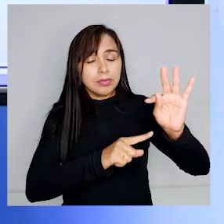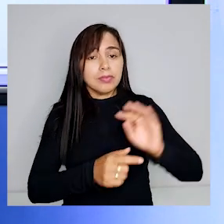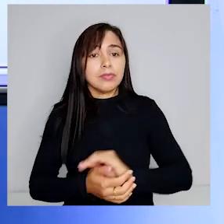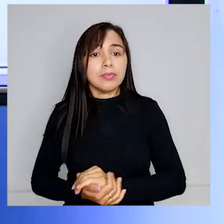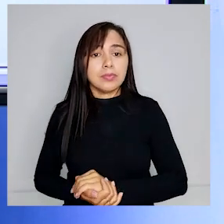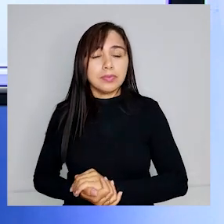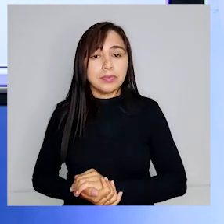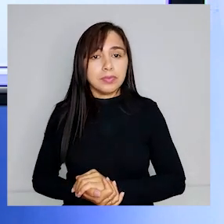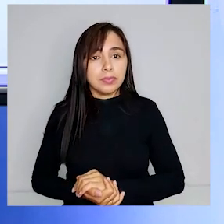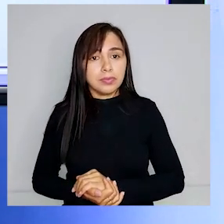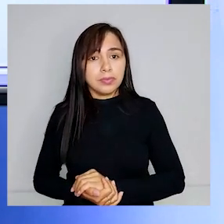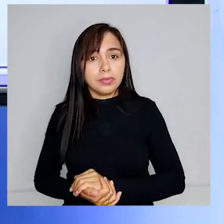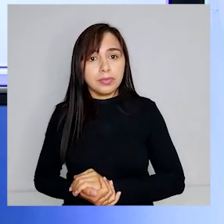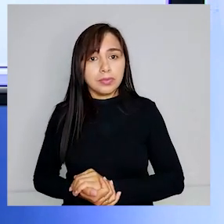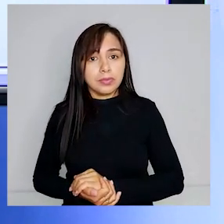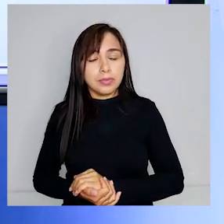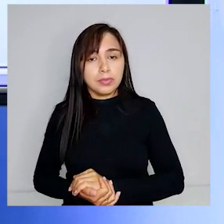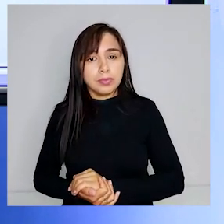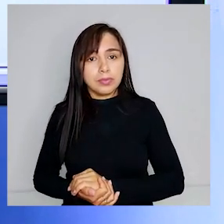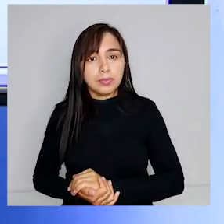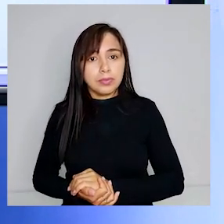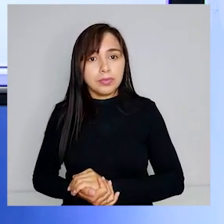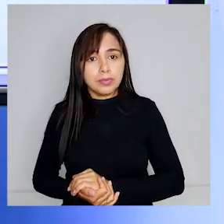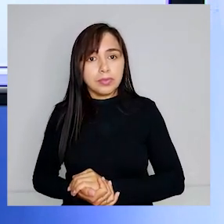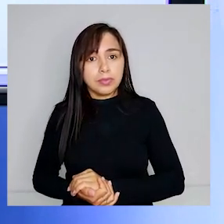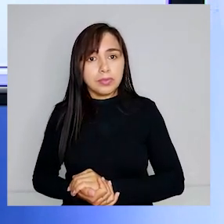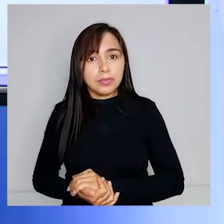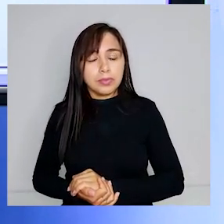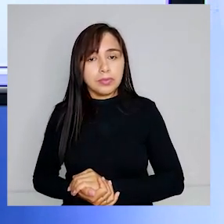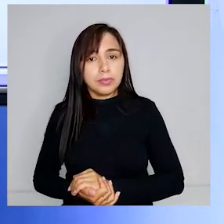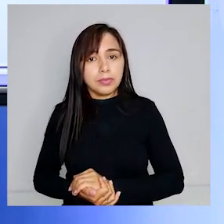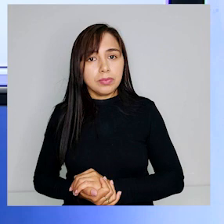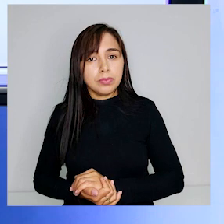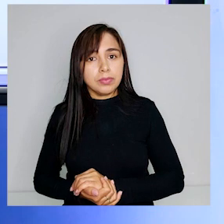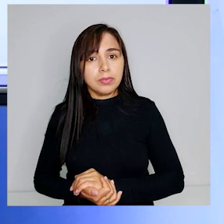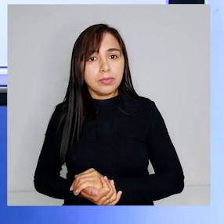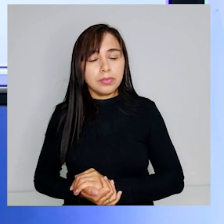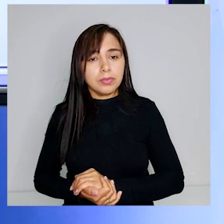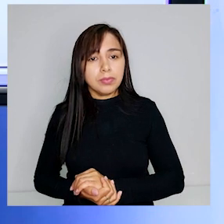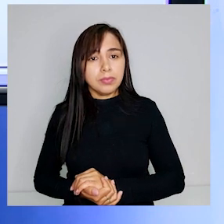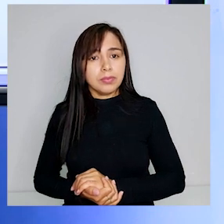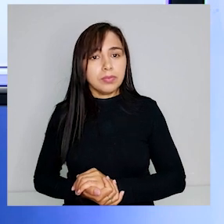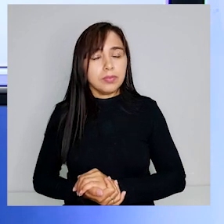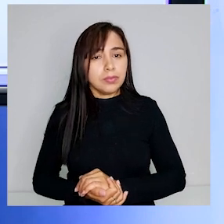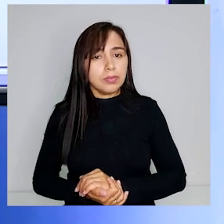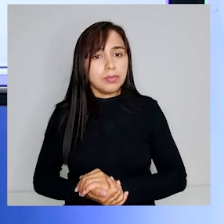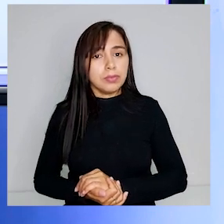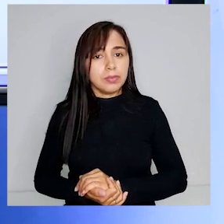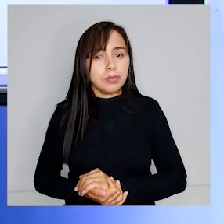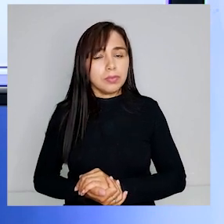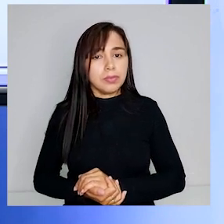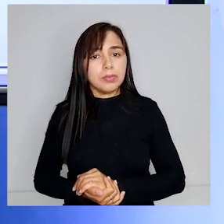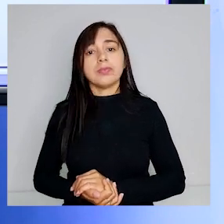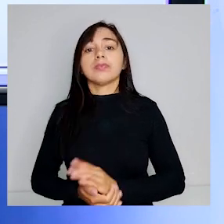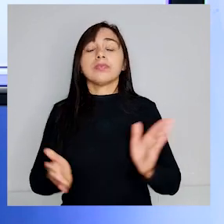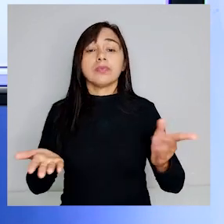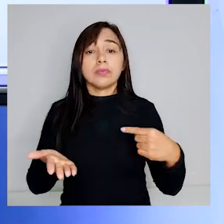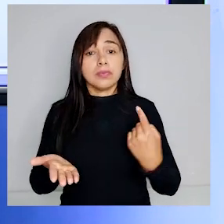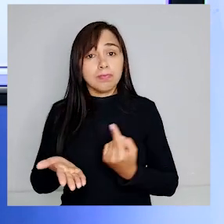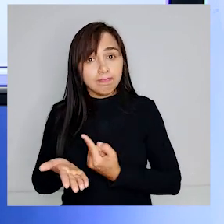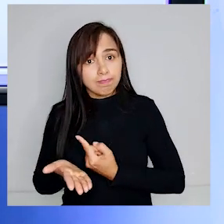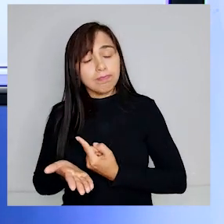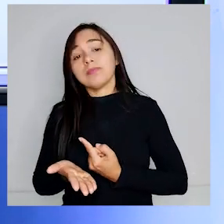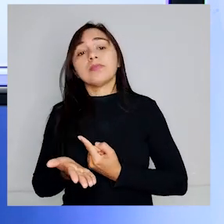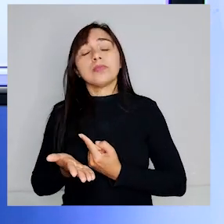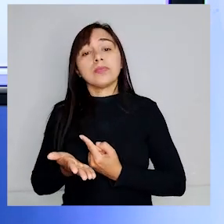a gente pode fazer aqui. Olha só, vamos prolongar, né, aqui essa